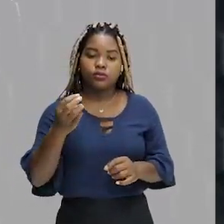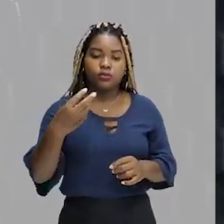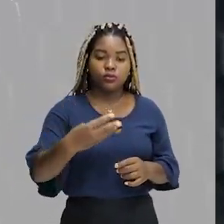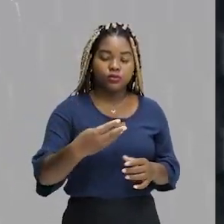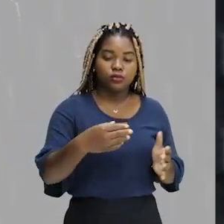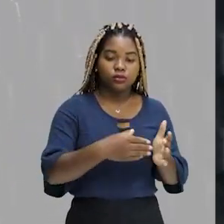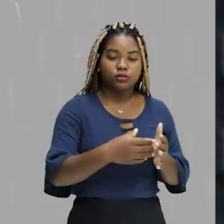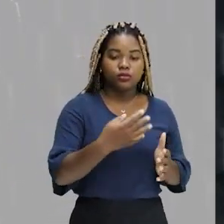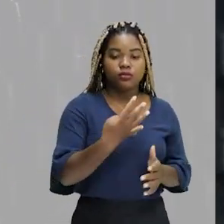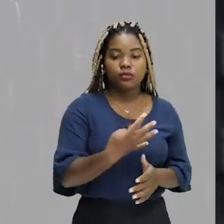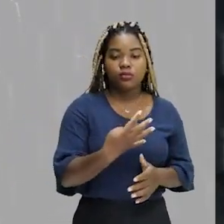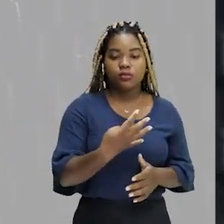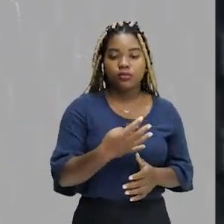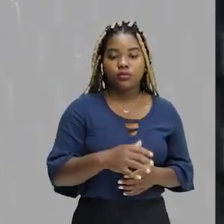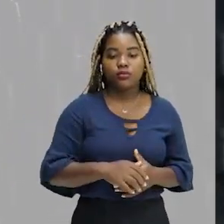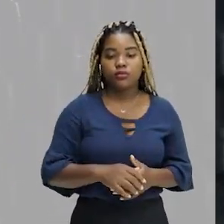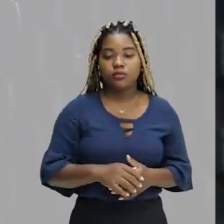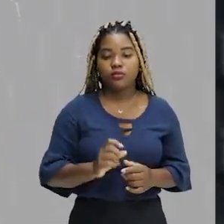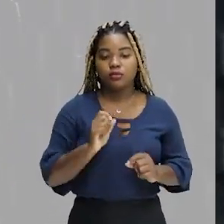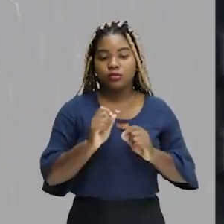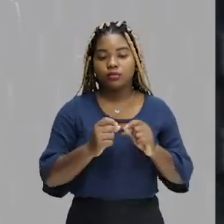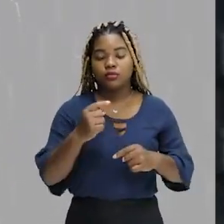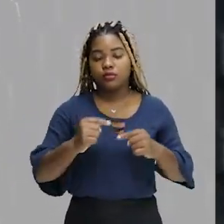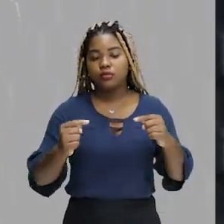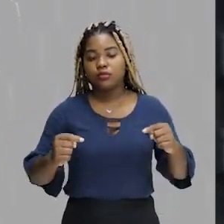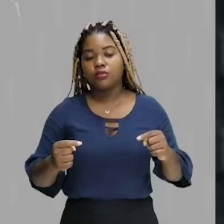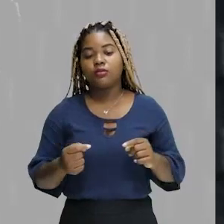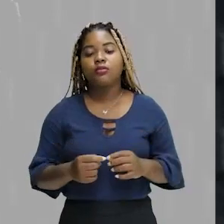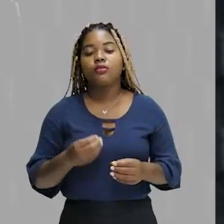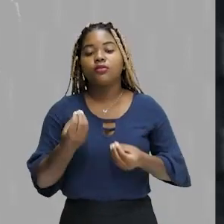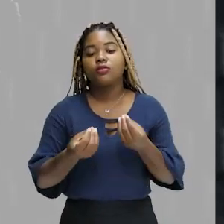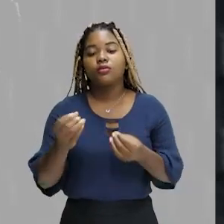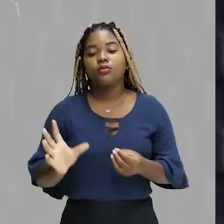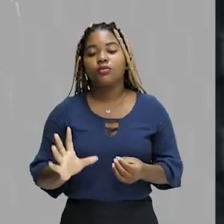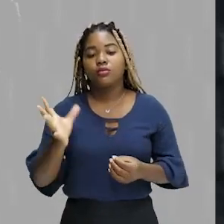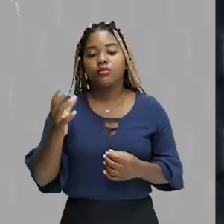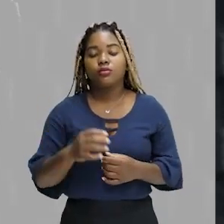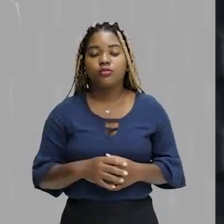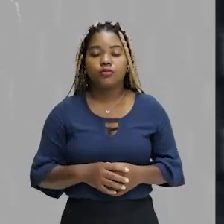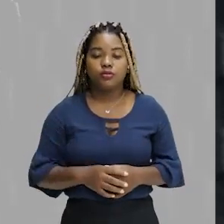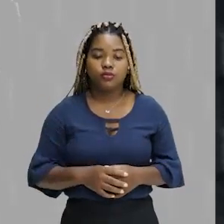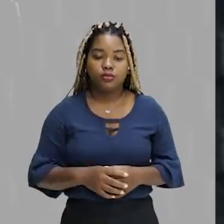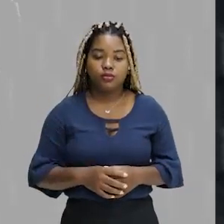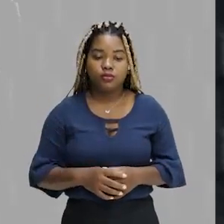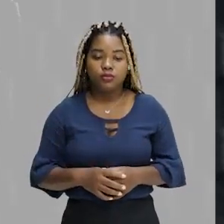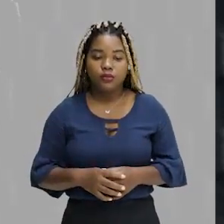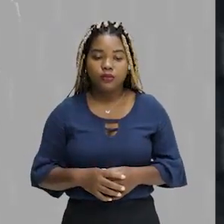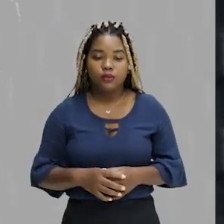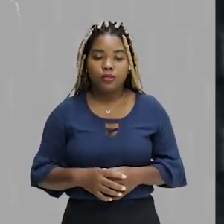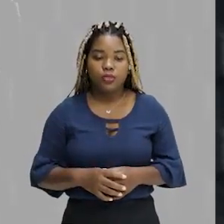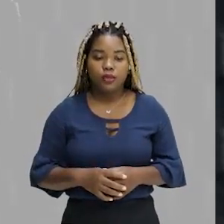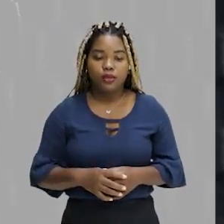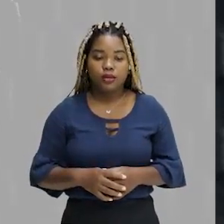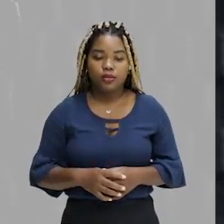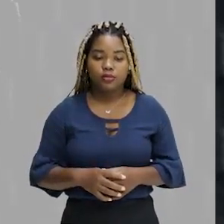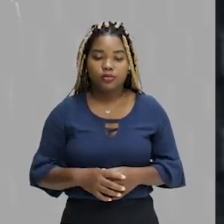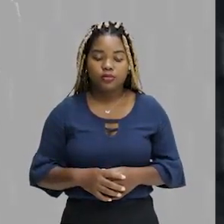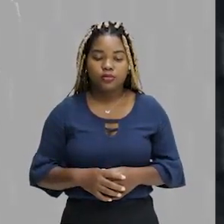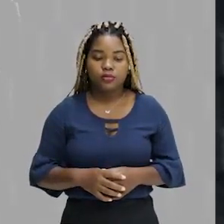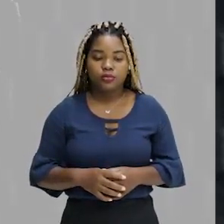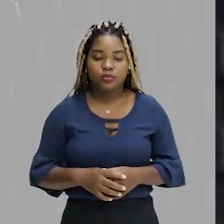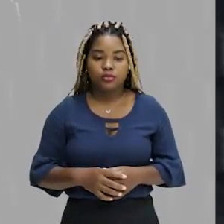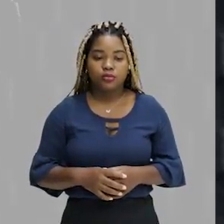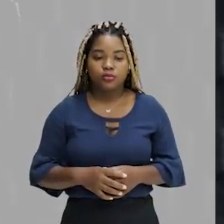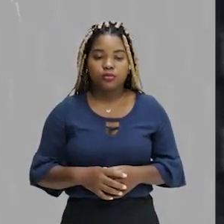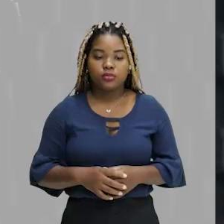4, ó, é apenas a variação na posição do grupo hidroxila. Posição 2, agora na posição 3. Apenas